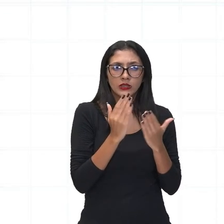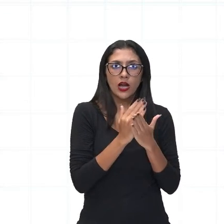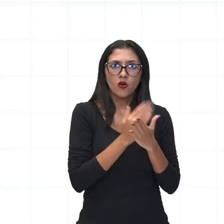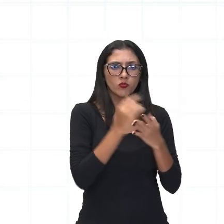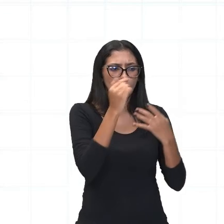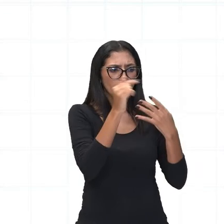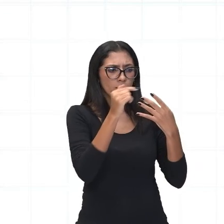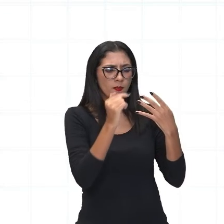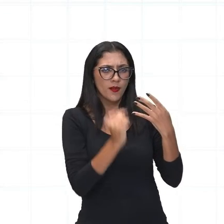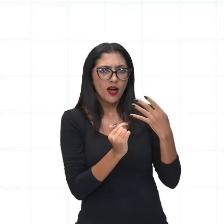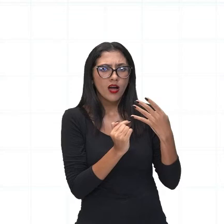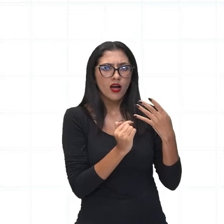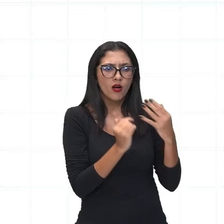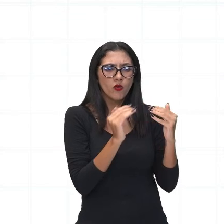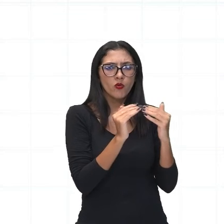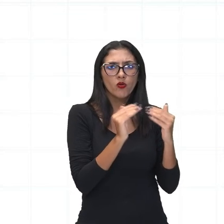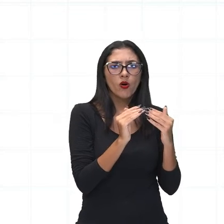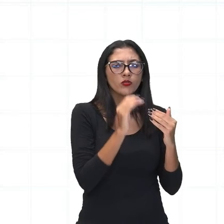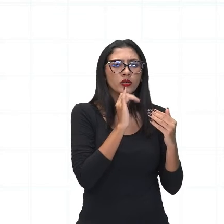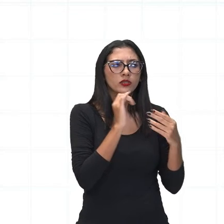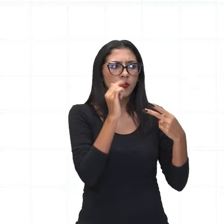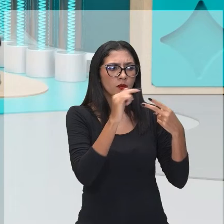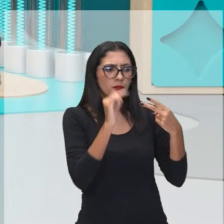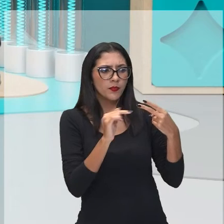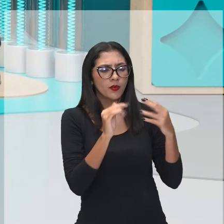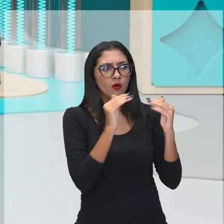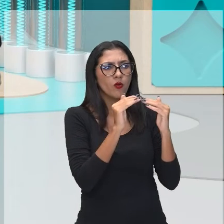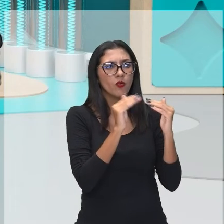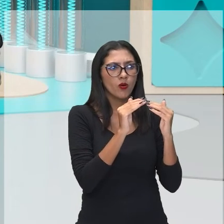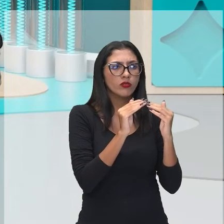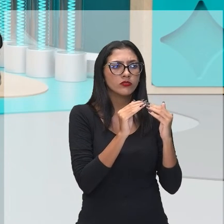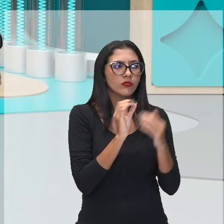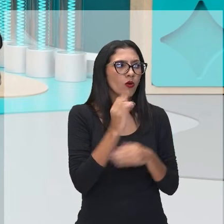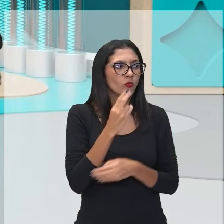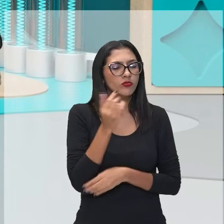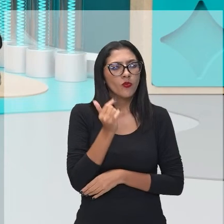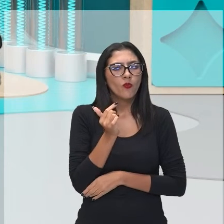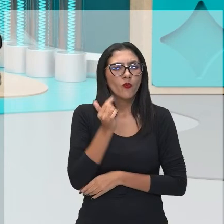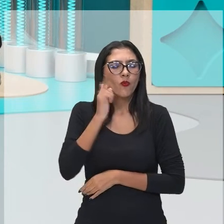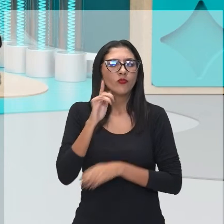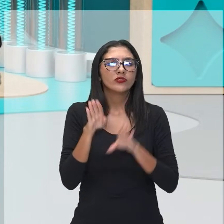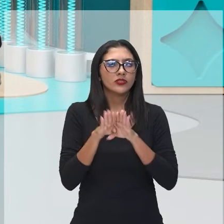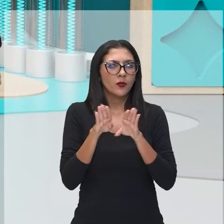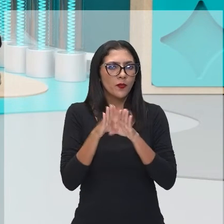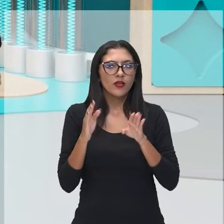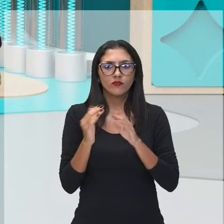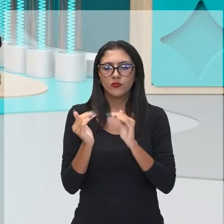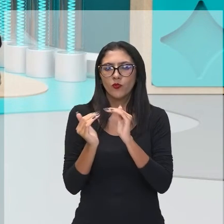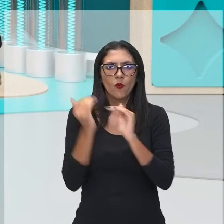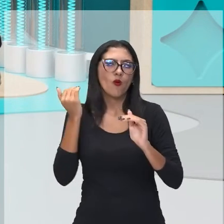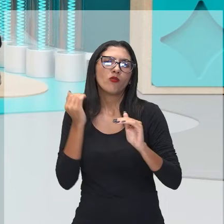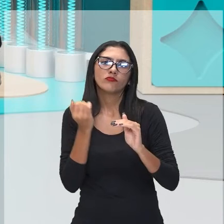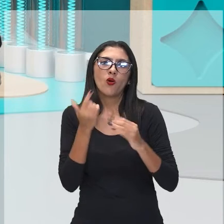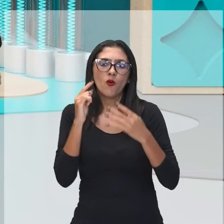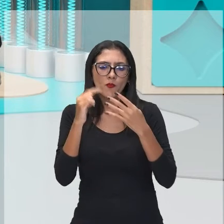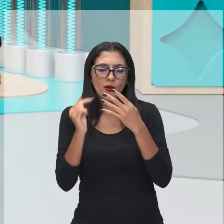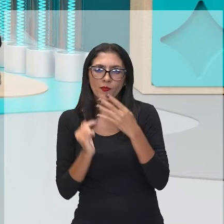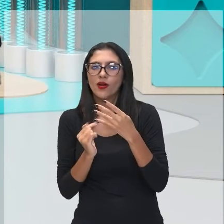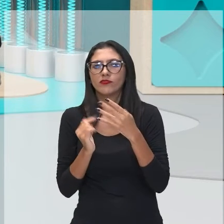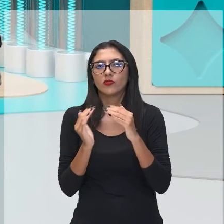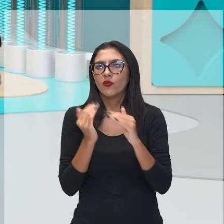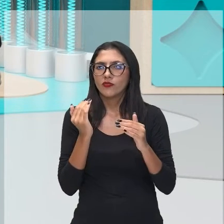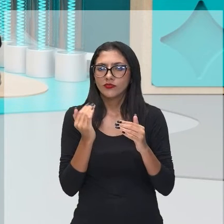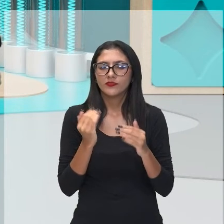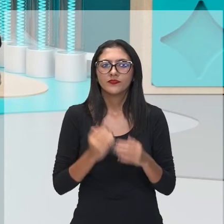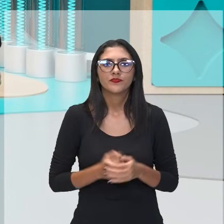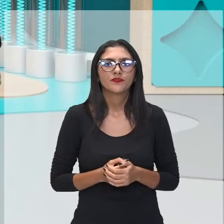determinados pontos relacionados a essa redução e que irão discordar de outros pontos, certo? E, ao fazer isso,